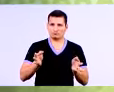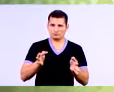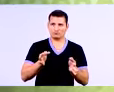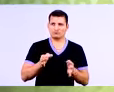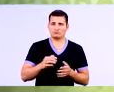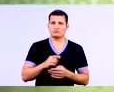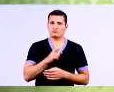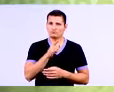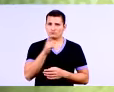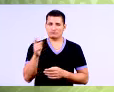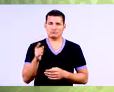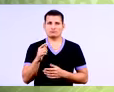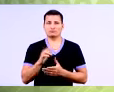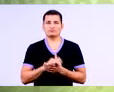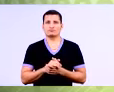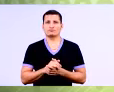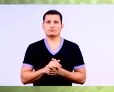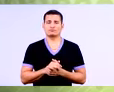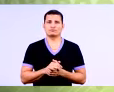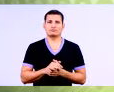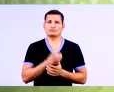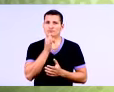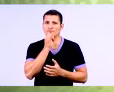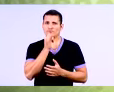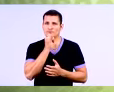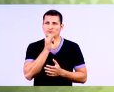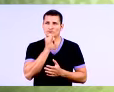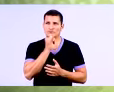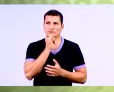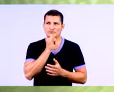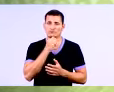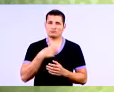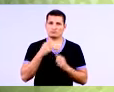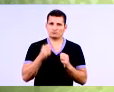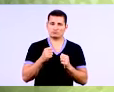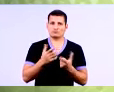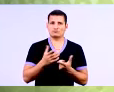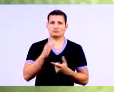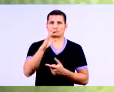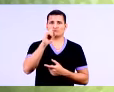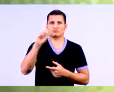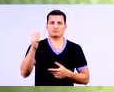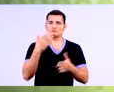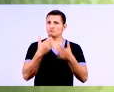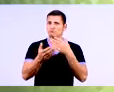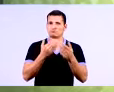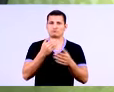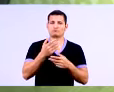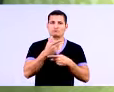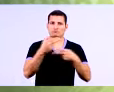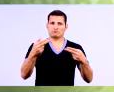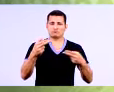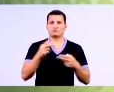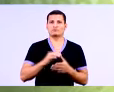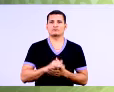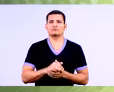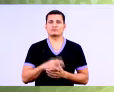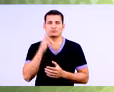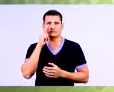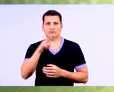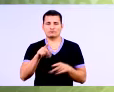você considerar o nosso modelo genérico, em que eu posso estilizar qualquer elemento CSS. E nós vimos